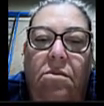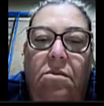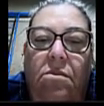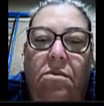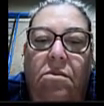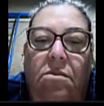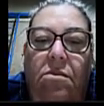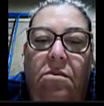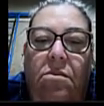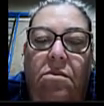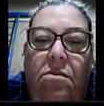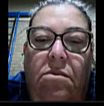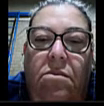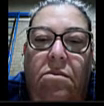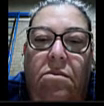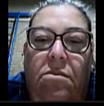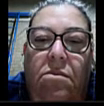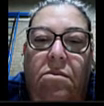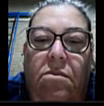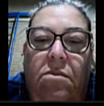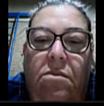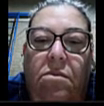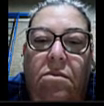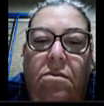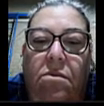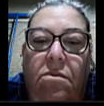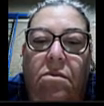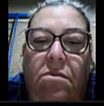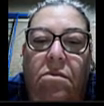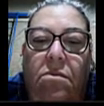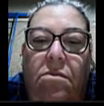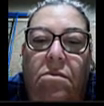Eu não estou conseguindo ver o texto. Só um minutinho.